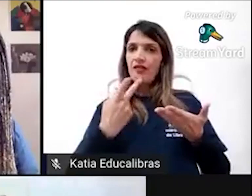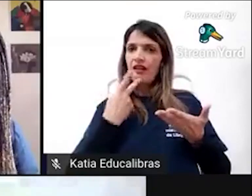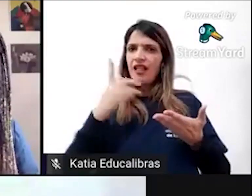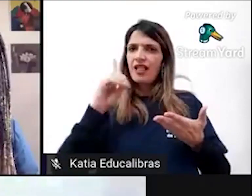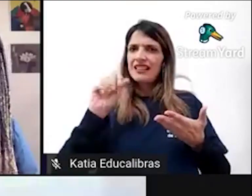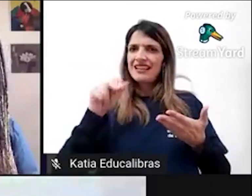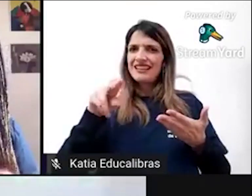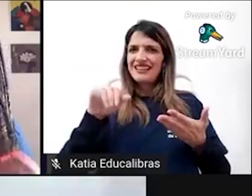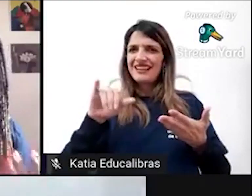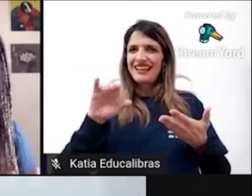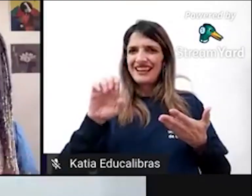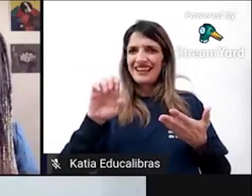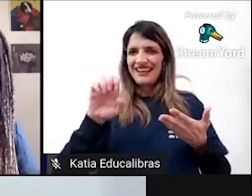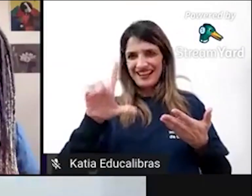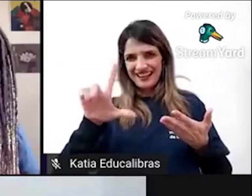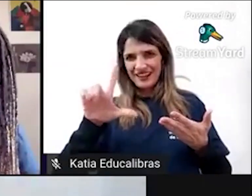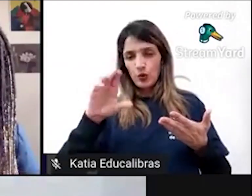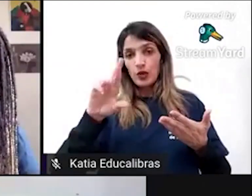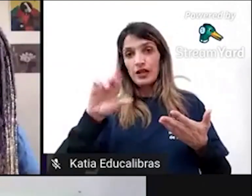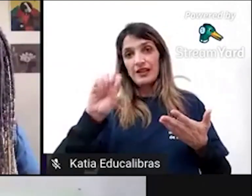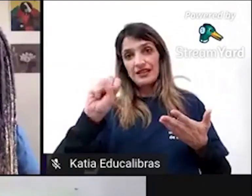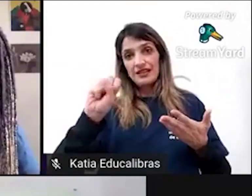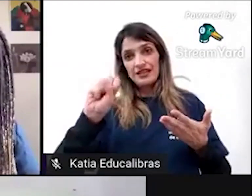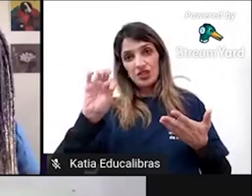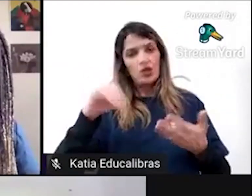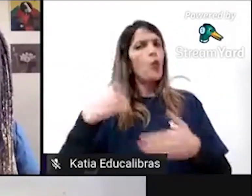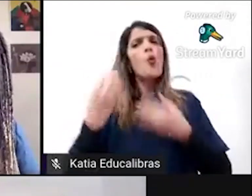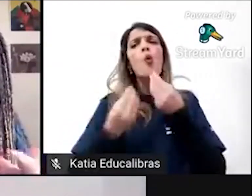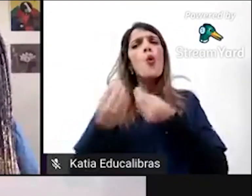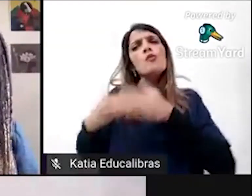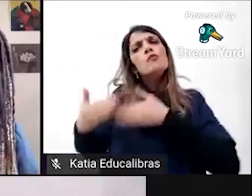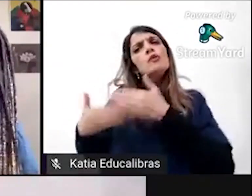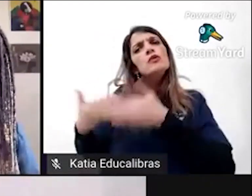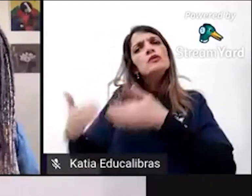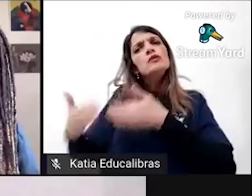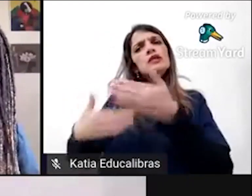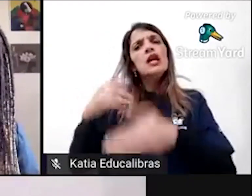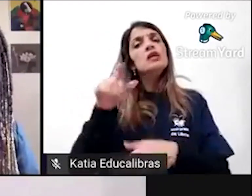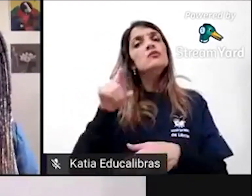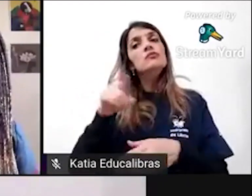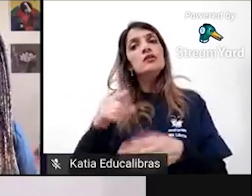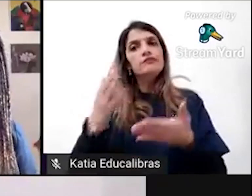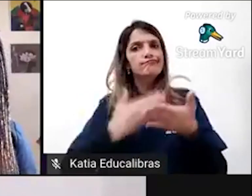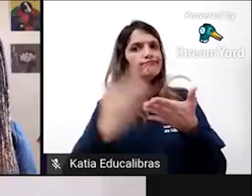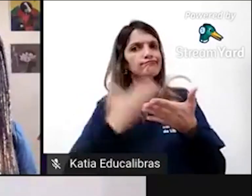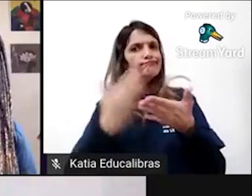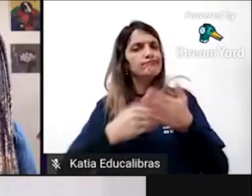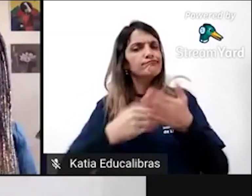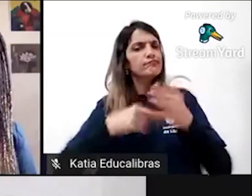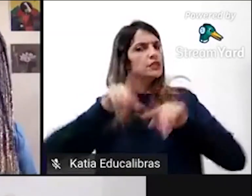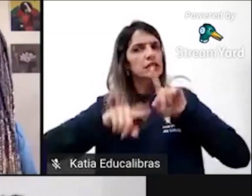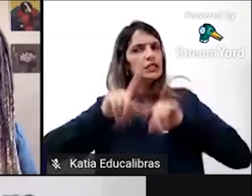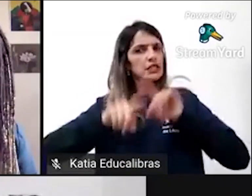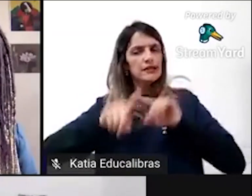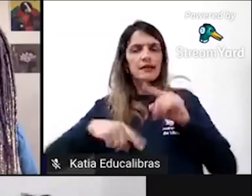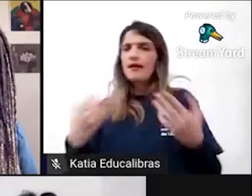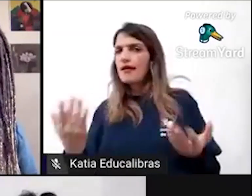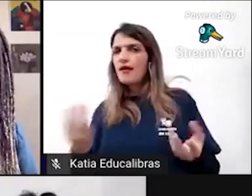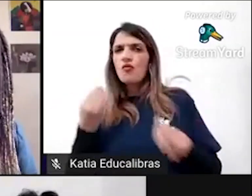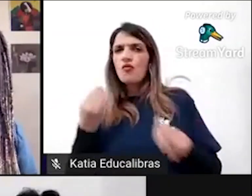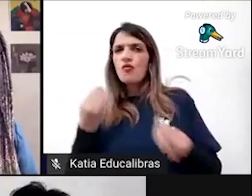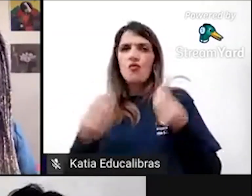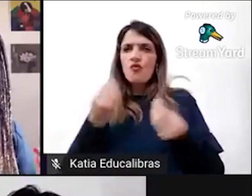Cristina Wapichana, como que se deu o processo dessa construção, em que